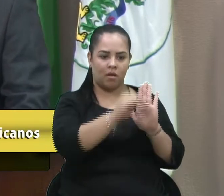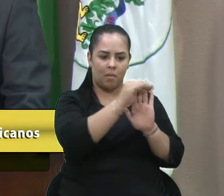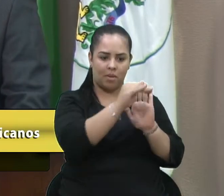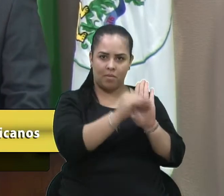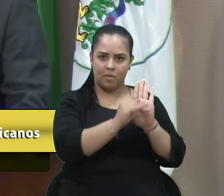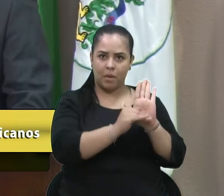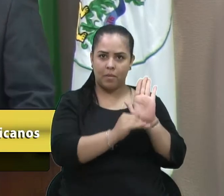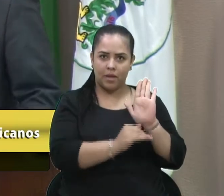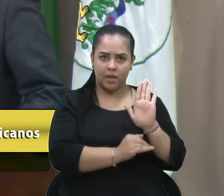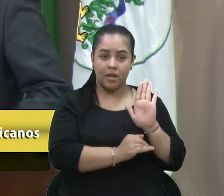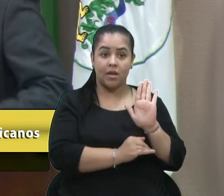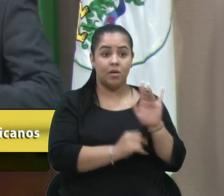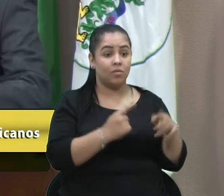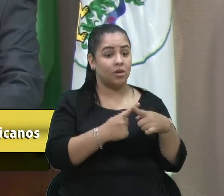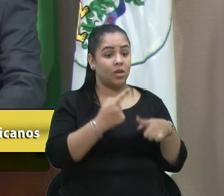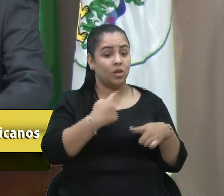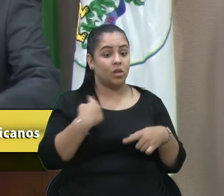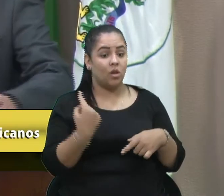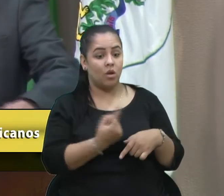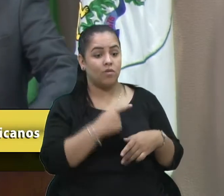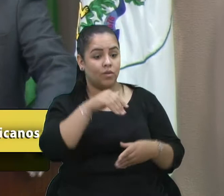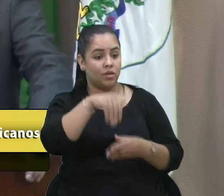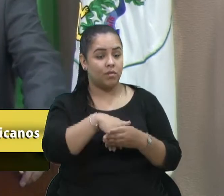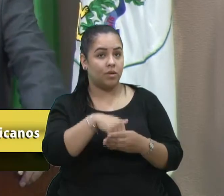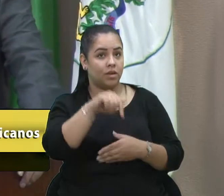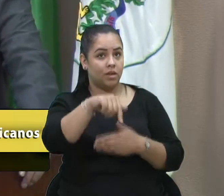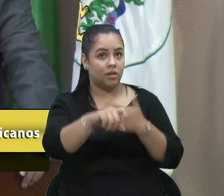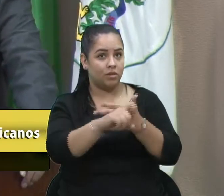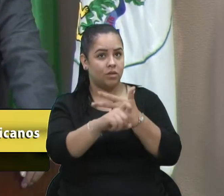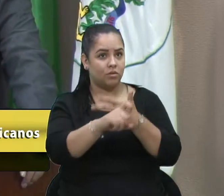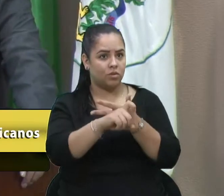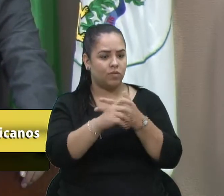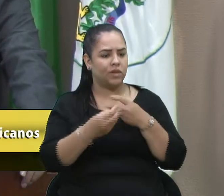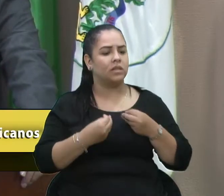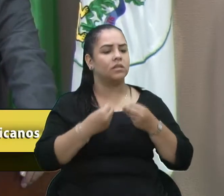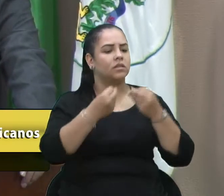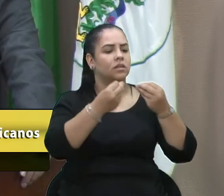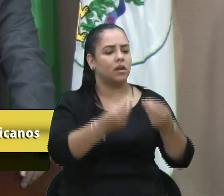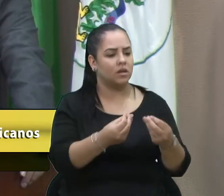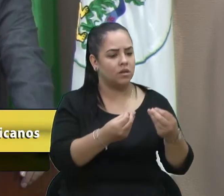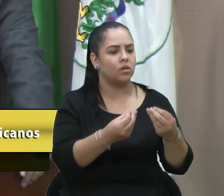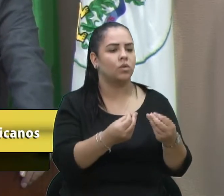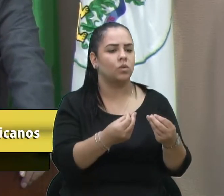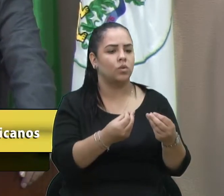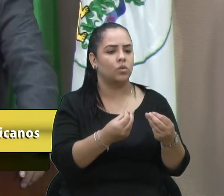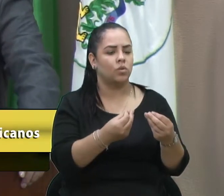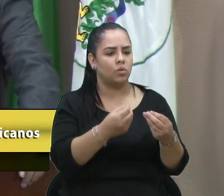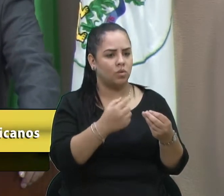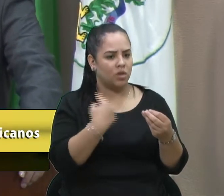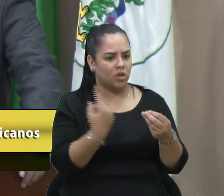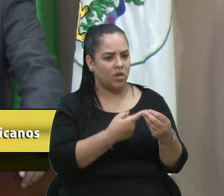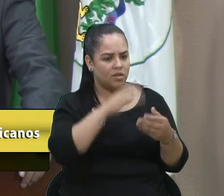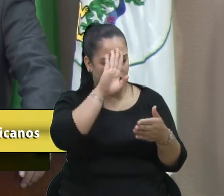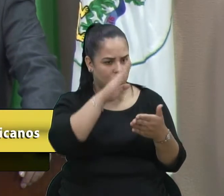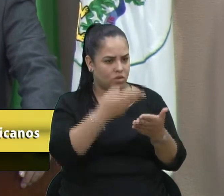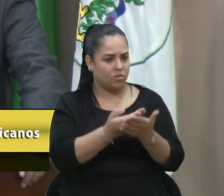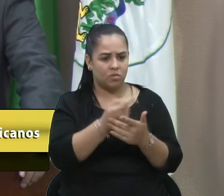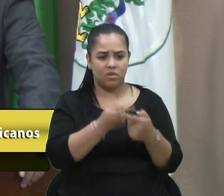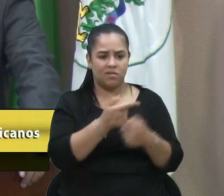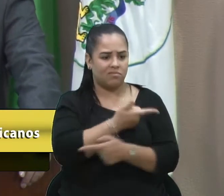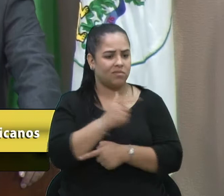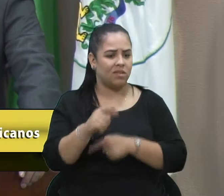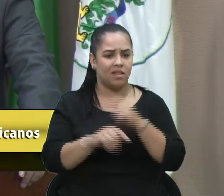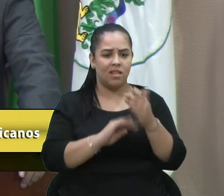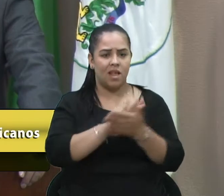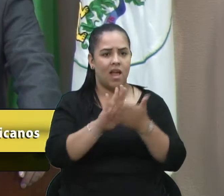Executivo, constituindo a ele um voto de confiança, no sentido de que não tínhamos outra alternativa